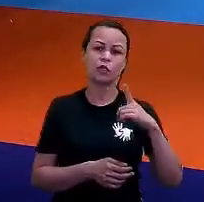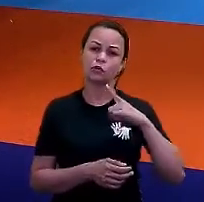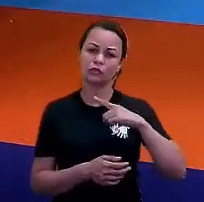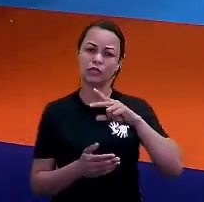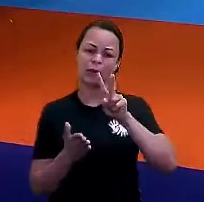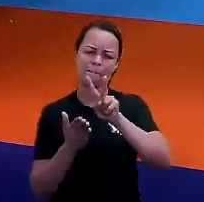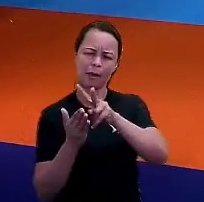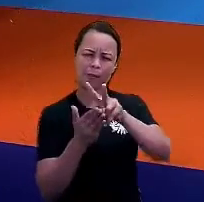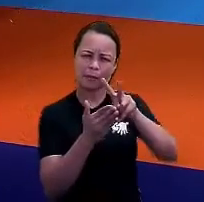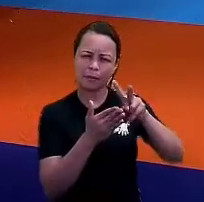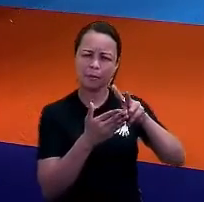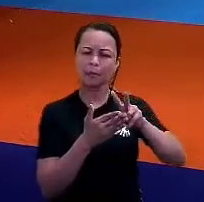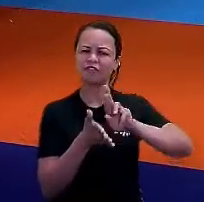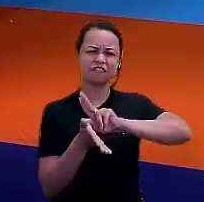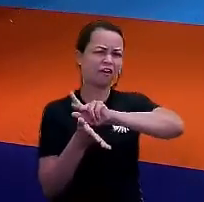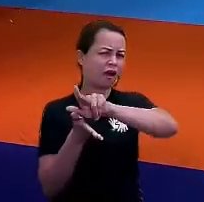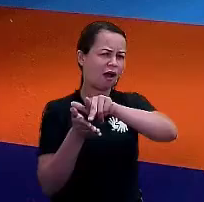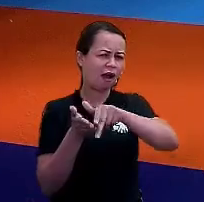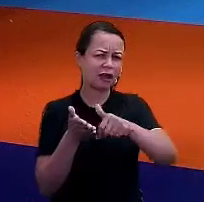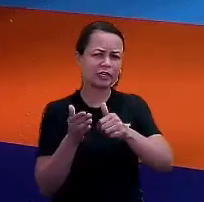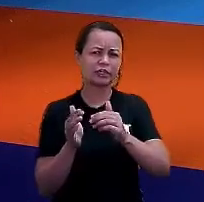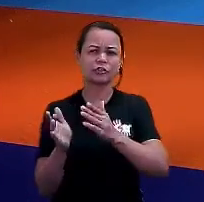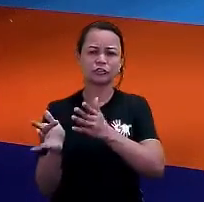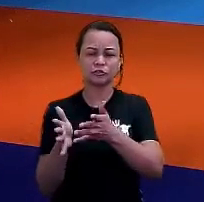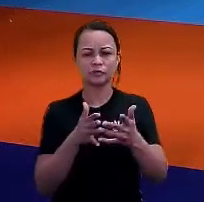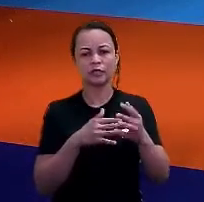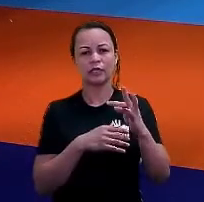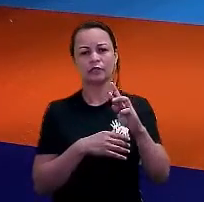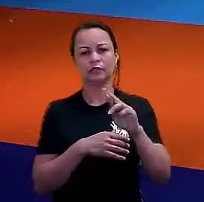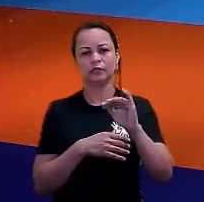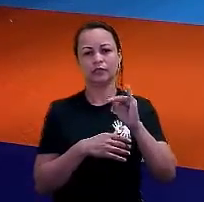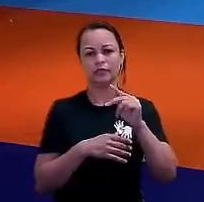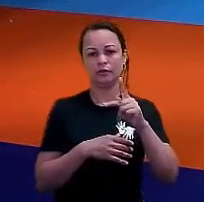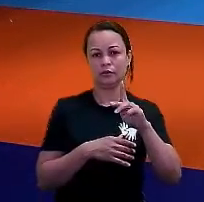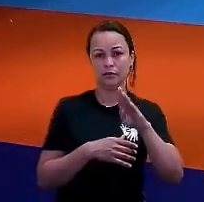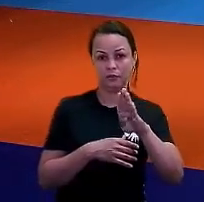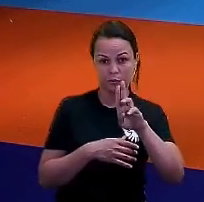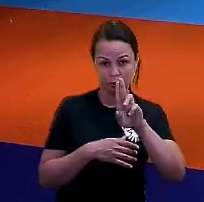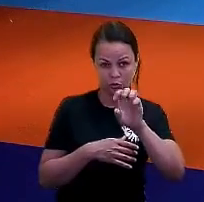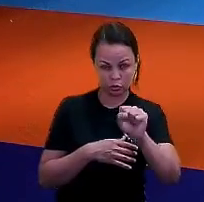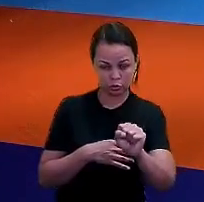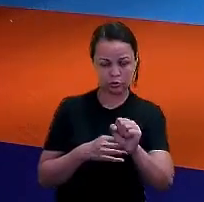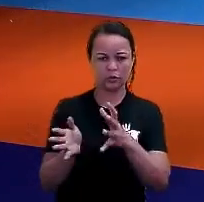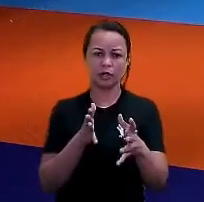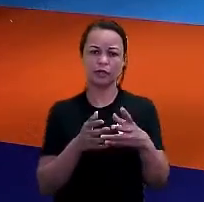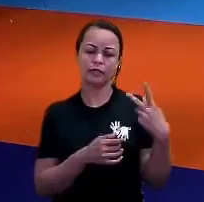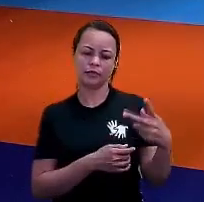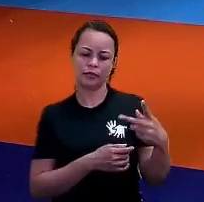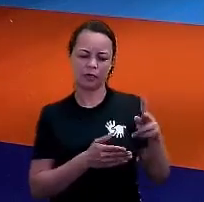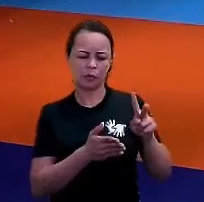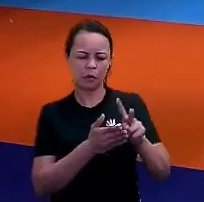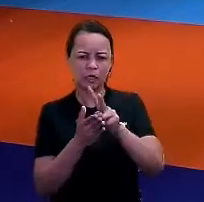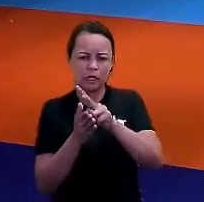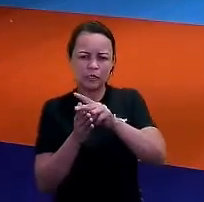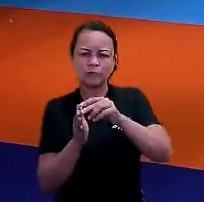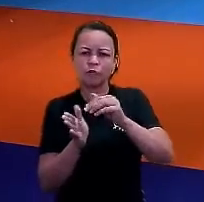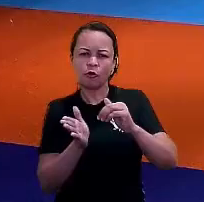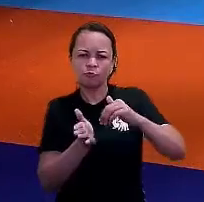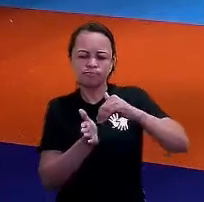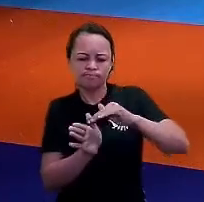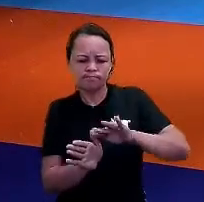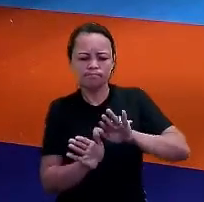tribos indígenas de várias etnias. E eles foram cada vez mais